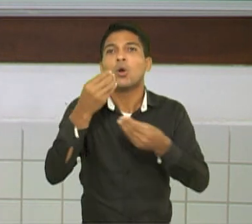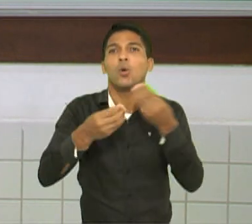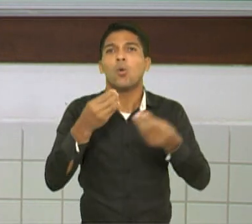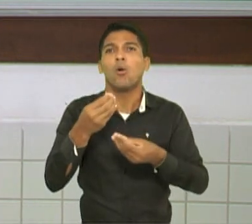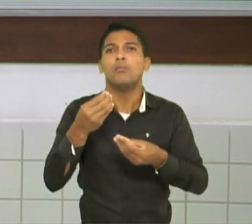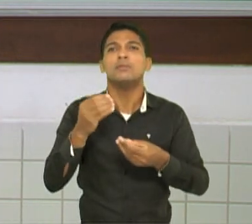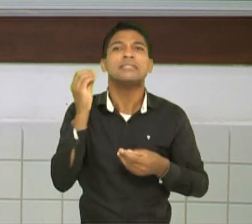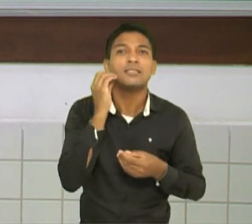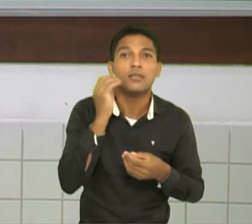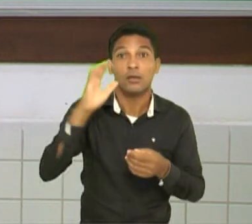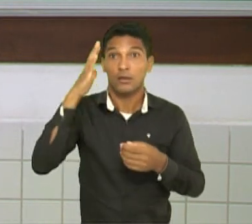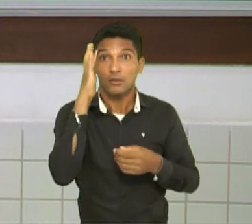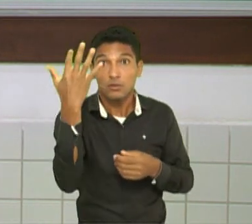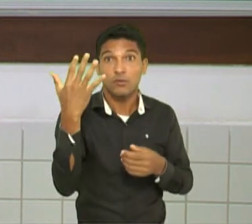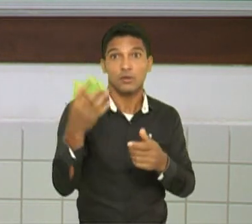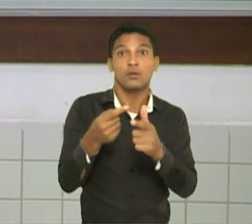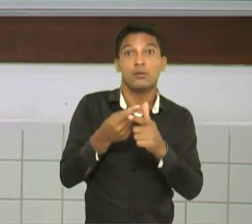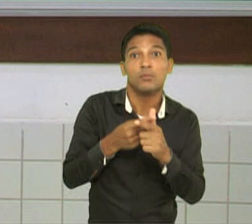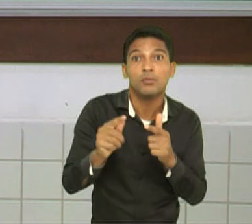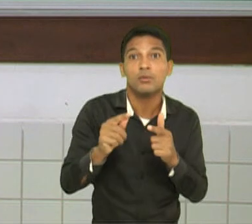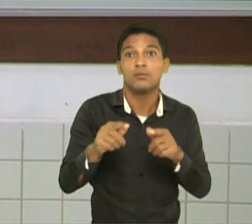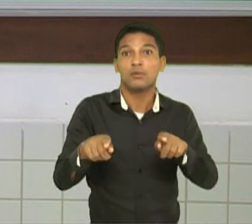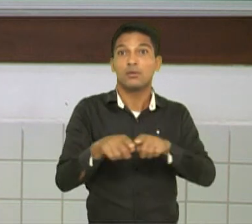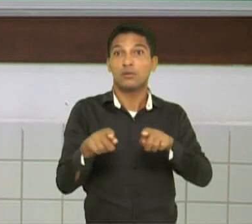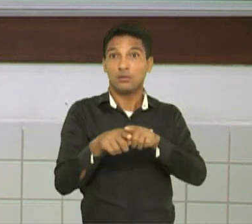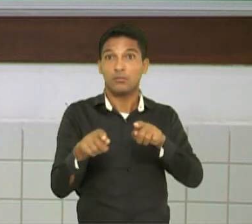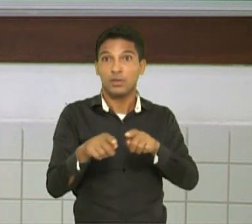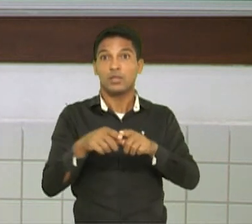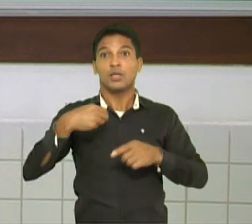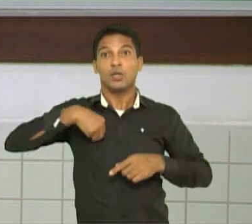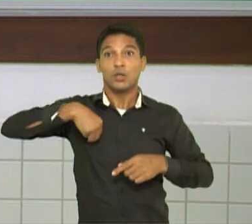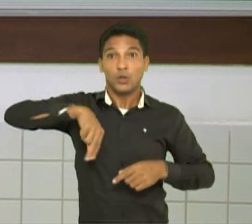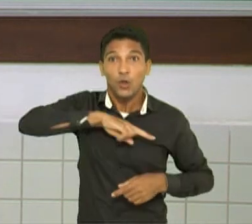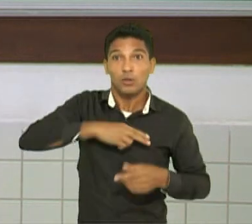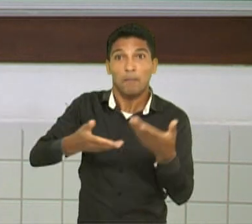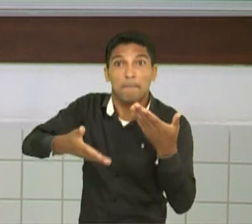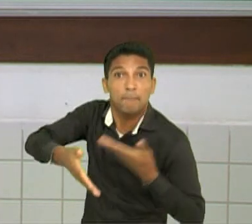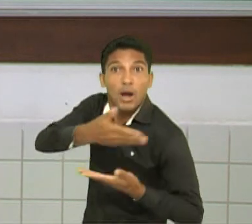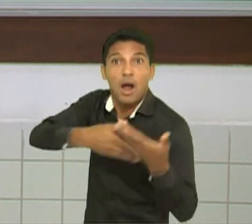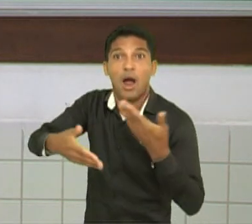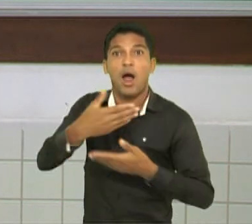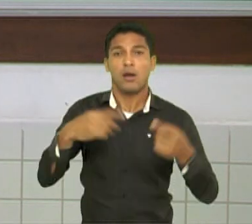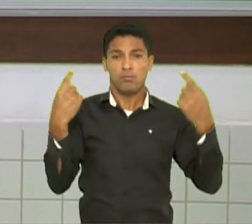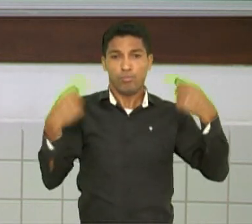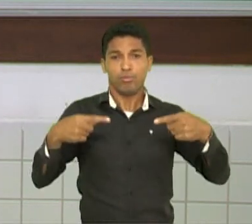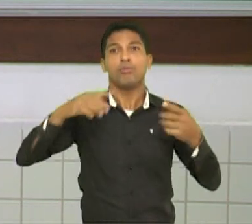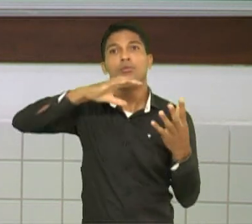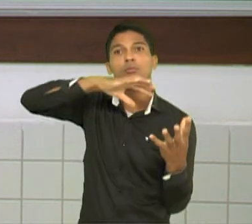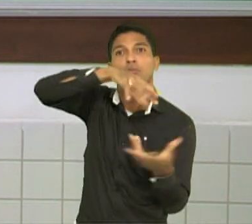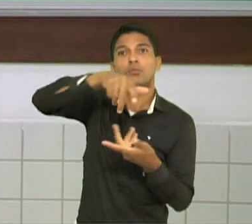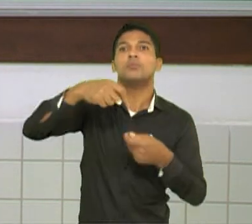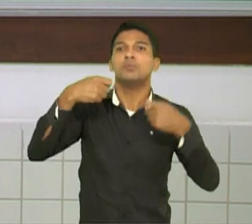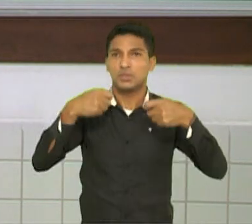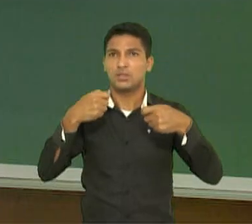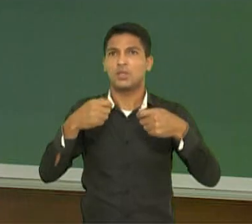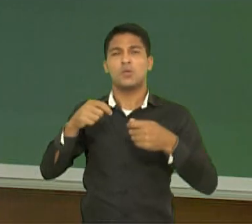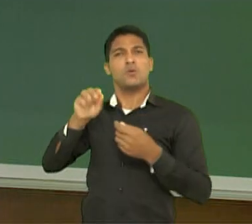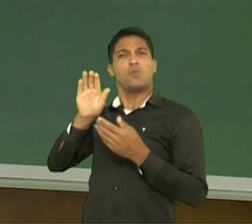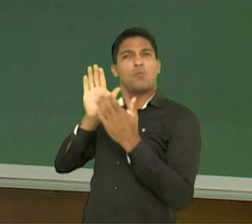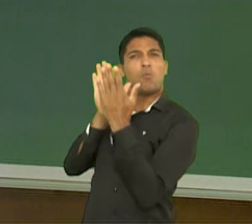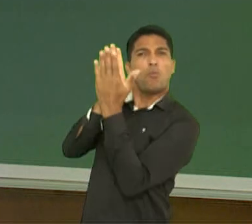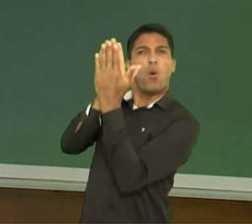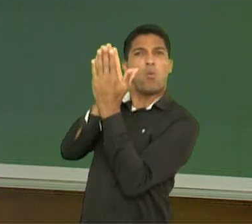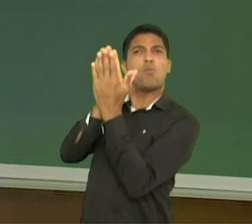vamos ser parte das soluções destes desafios mundiais que nós temos que encarar. Para começar, dê uma olhada